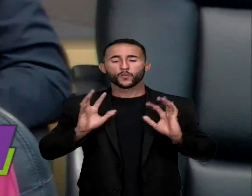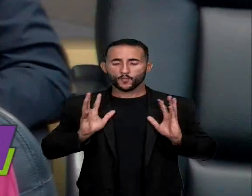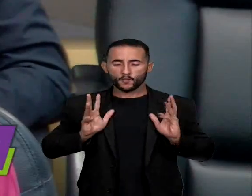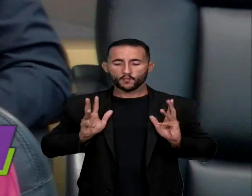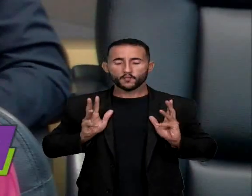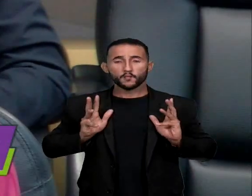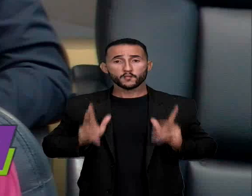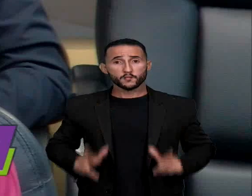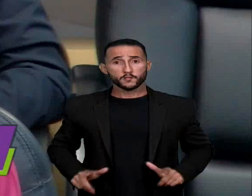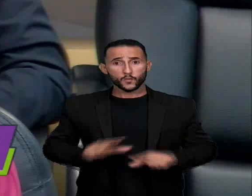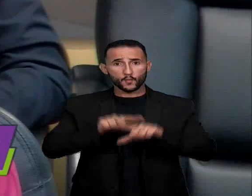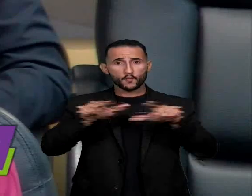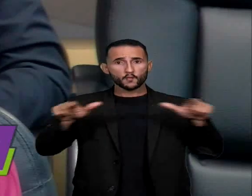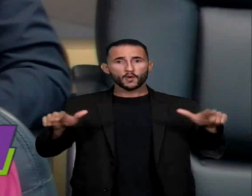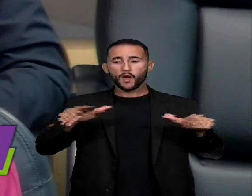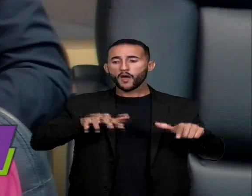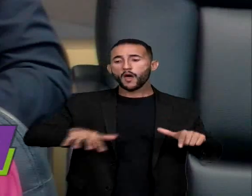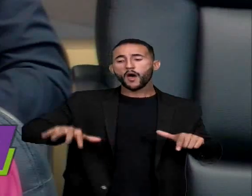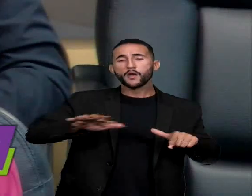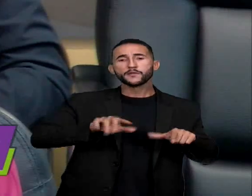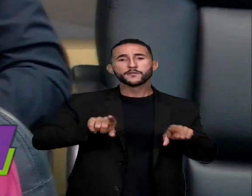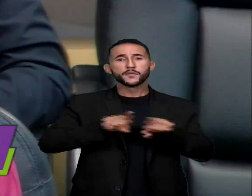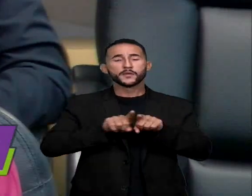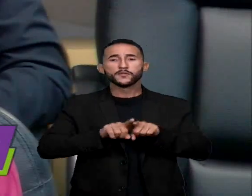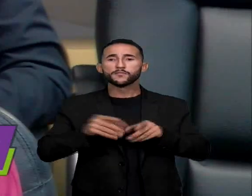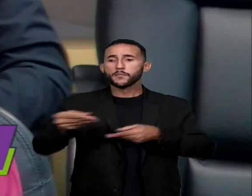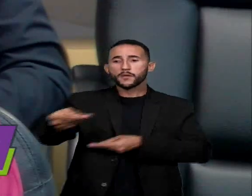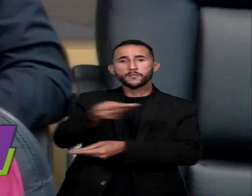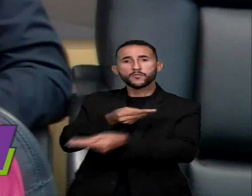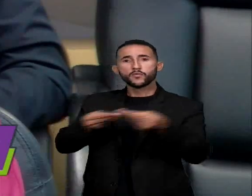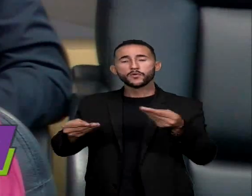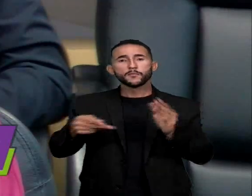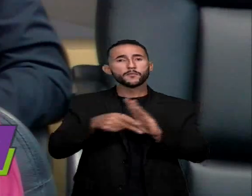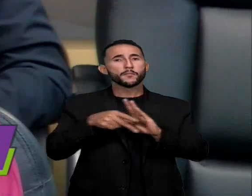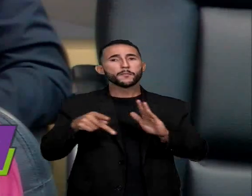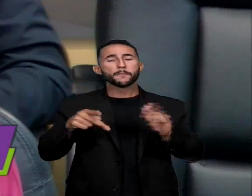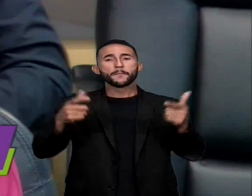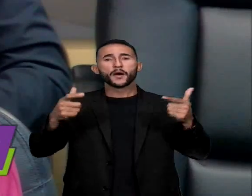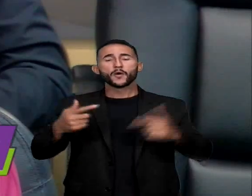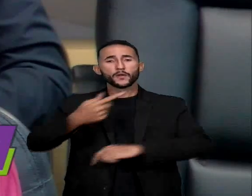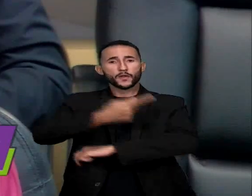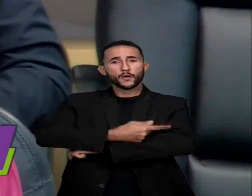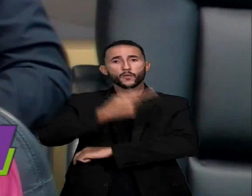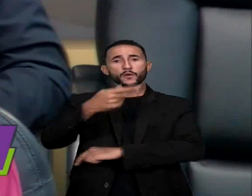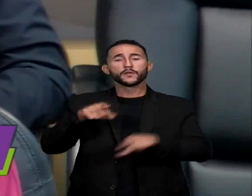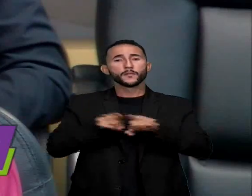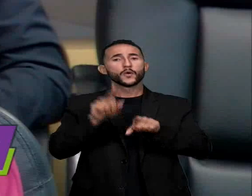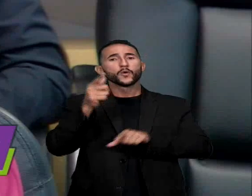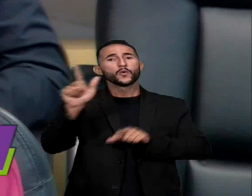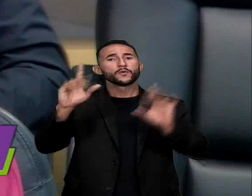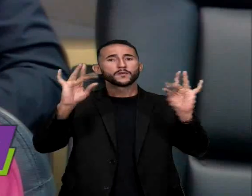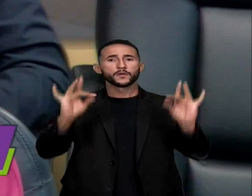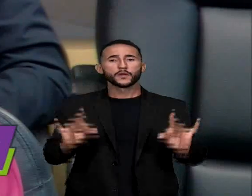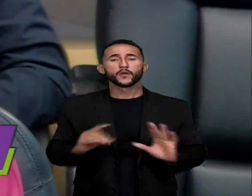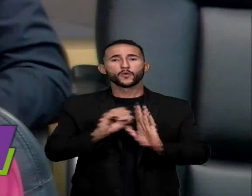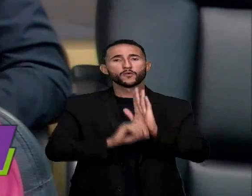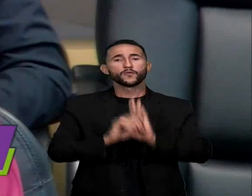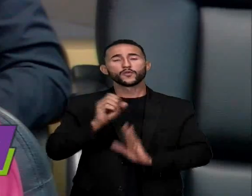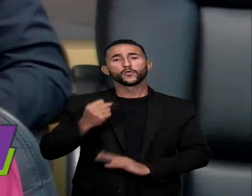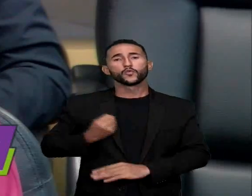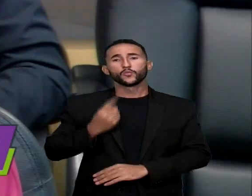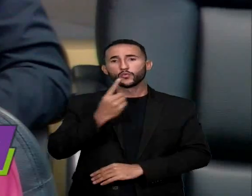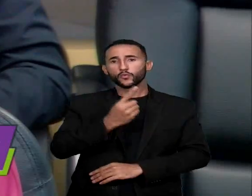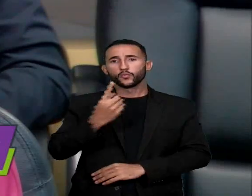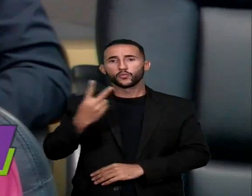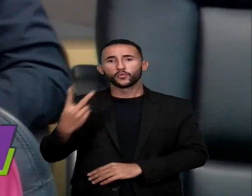permuta de áreas localizadas no bairro de Quitaúna e da outras providências Ofício prolos número 112 de